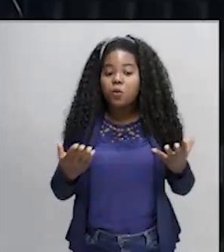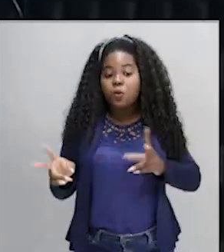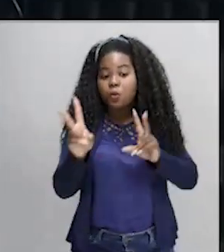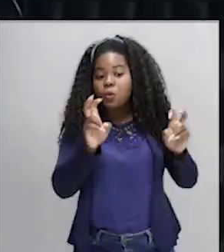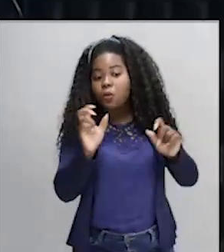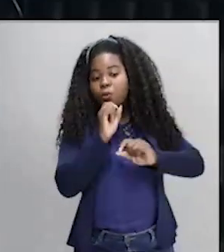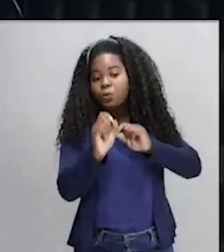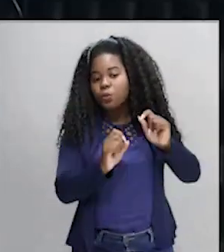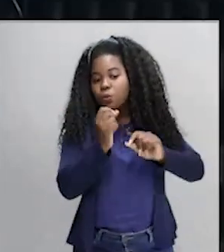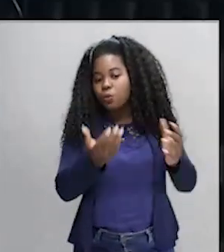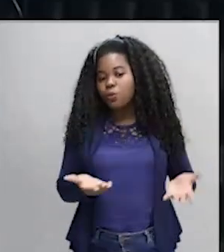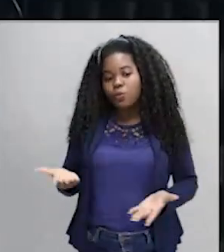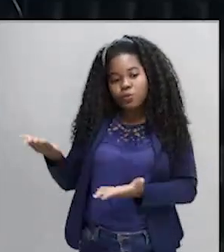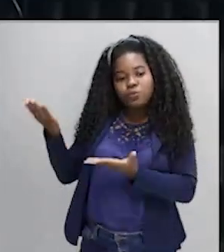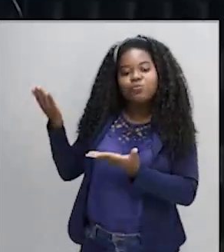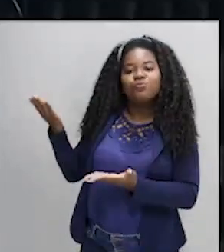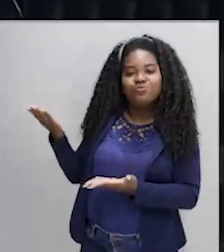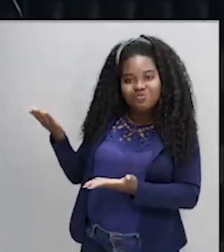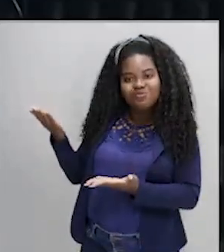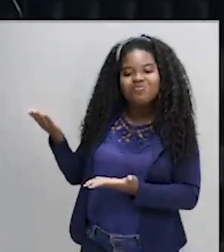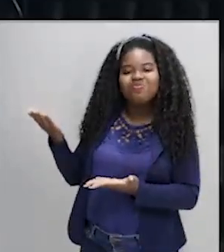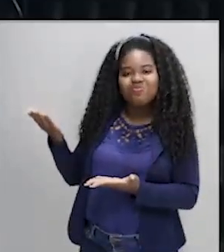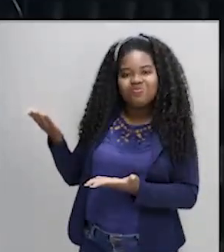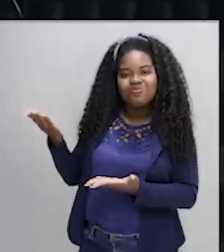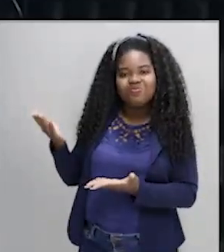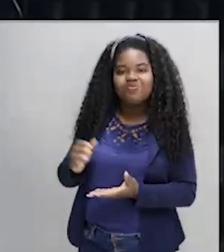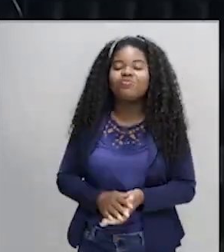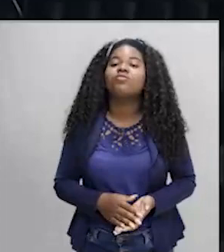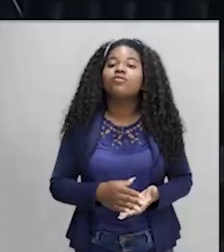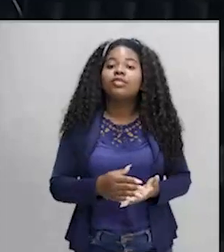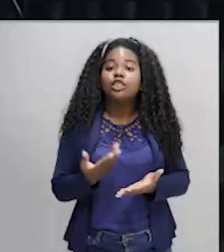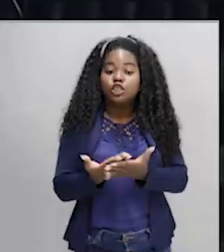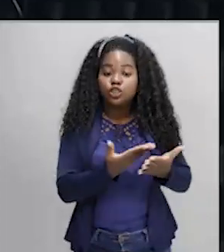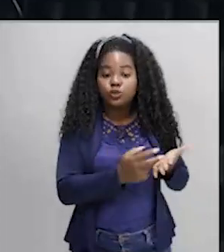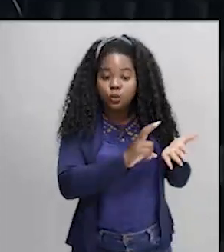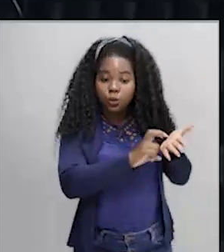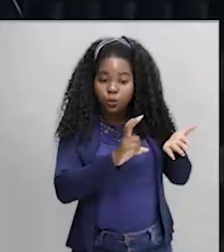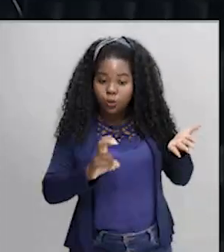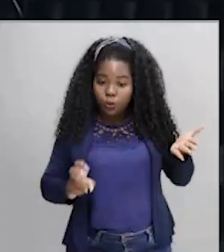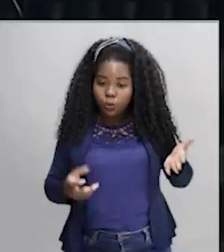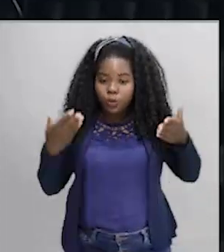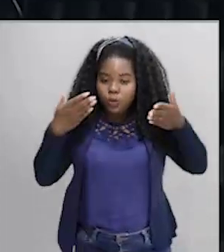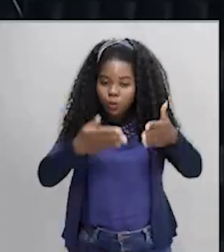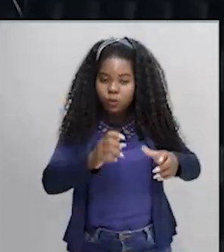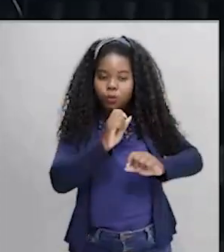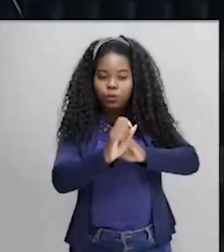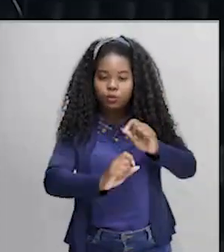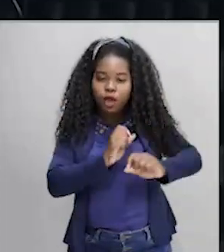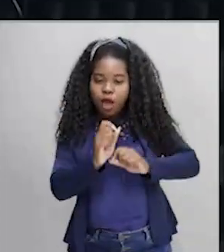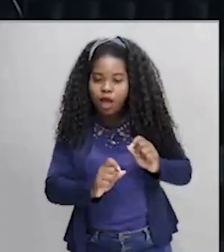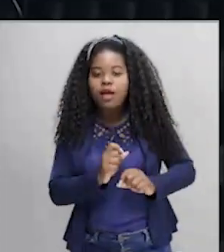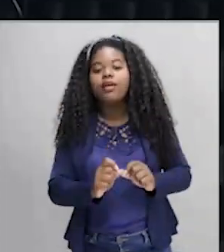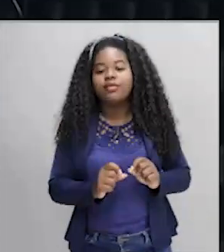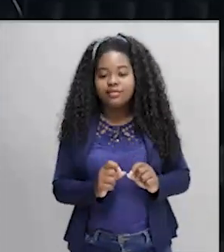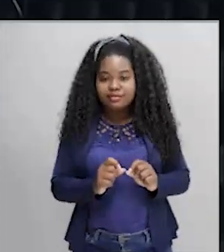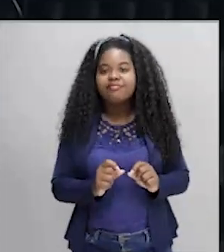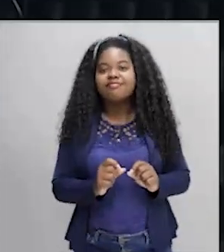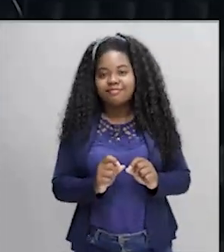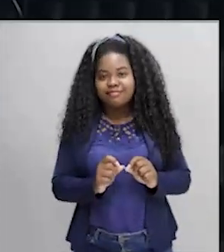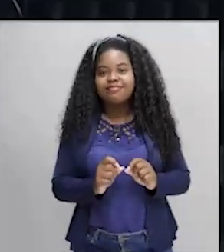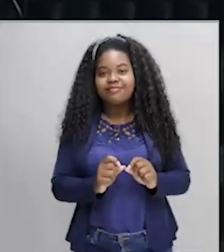falar sobre vocabulary study, estudo de vocabulário, com o foco no phrasal verbs, ou